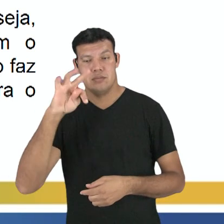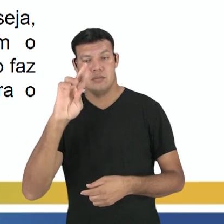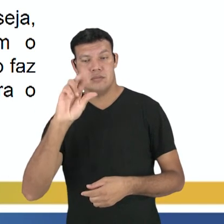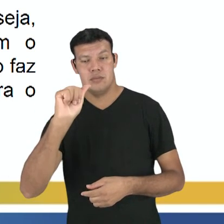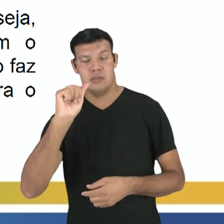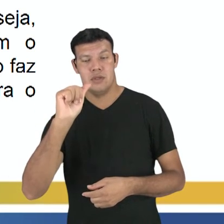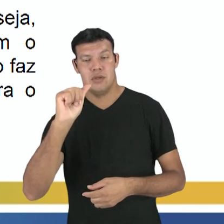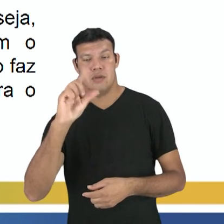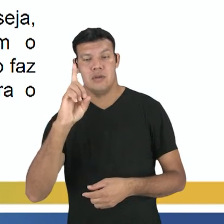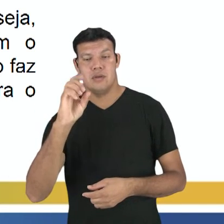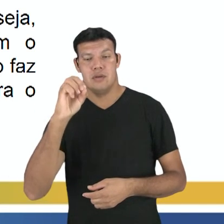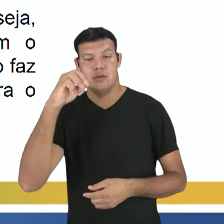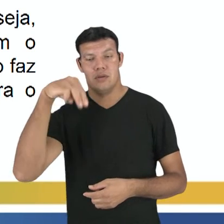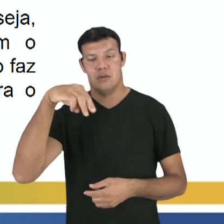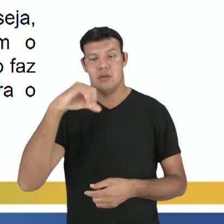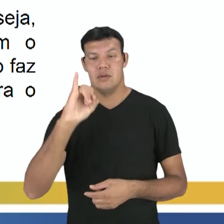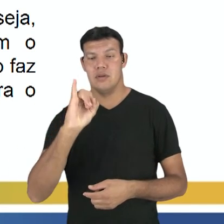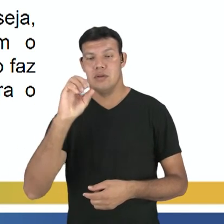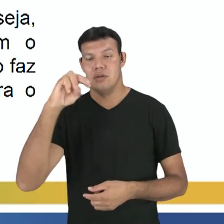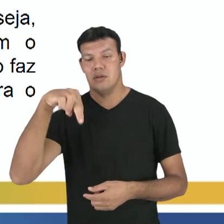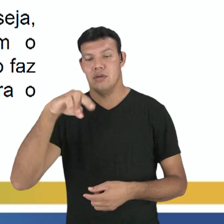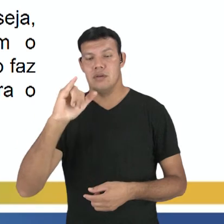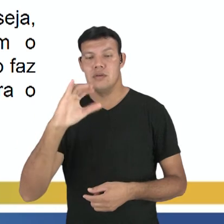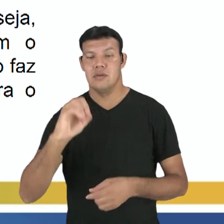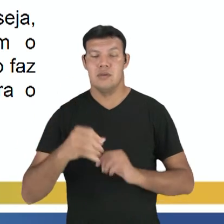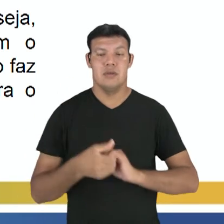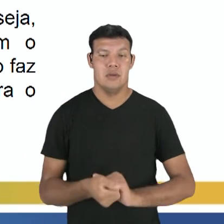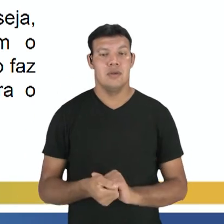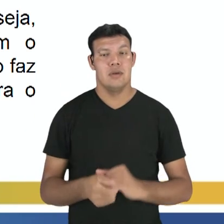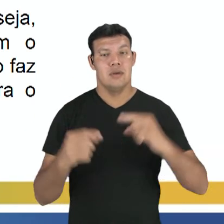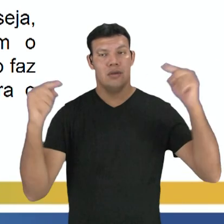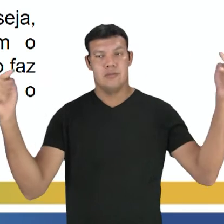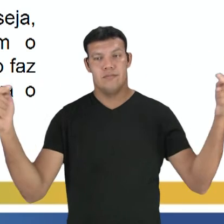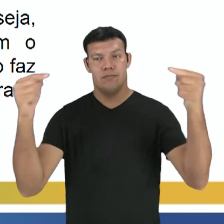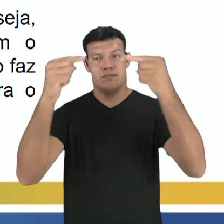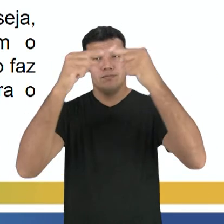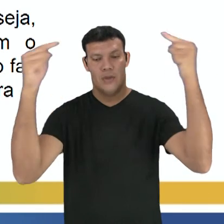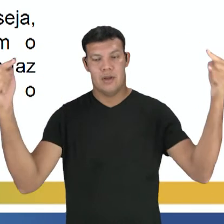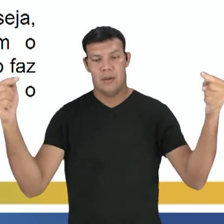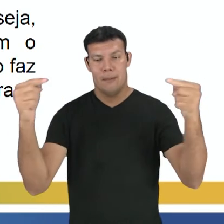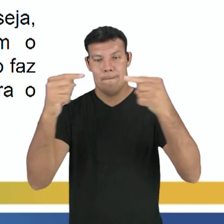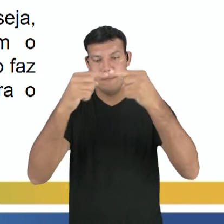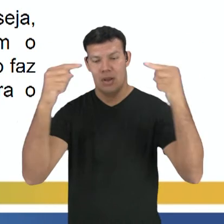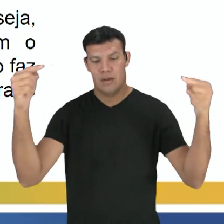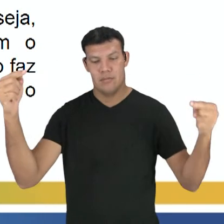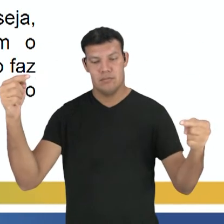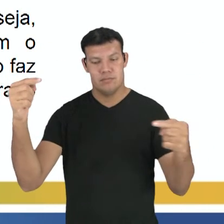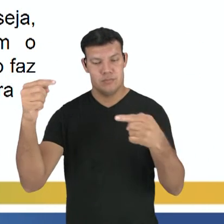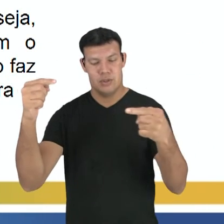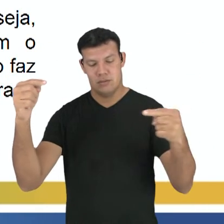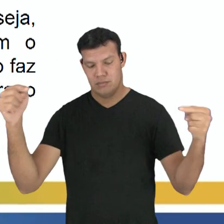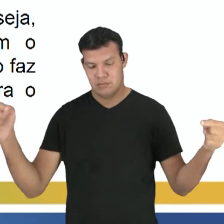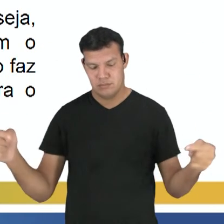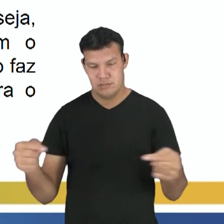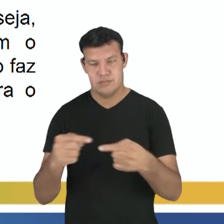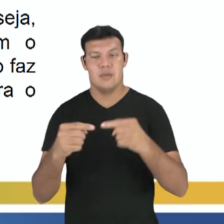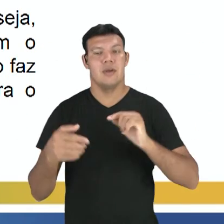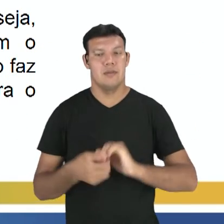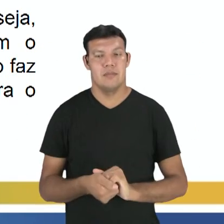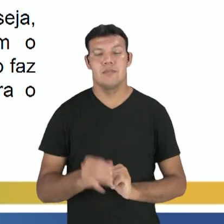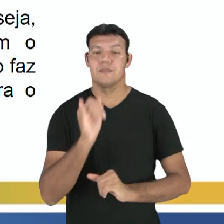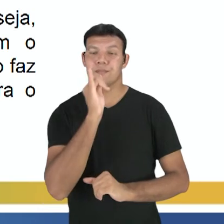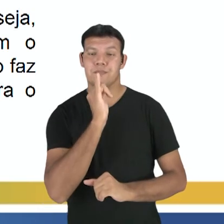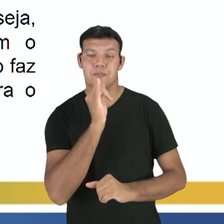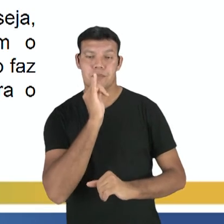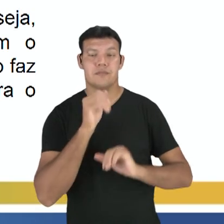ter elementos que não sejam correspondentes de ninguém no domínio. Um